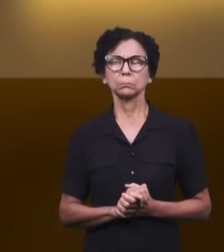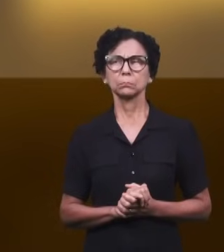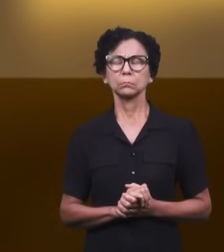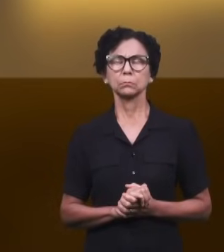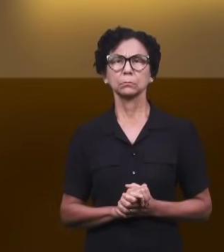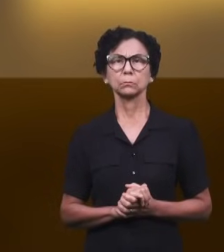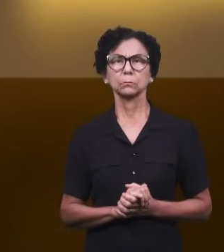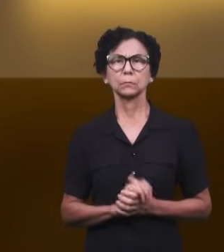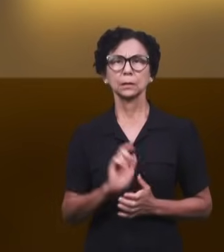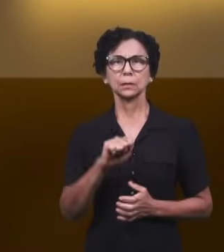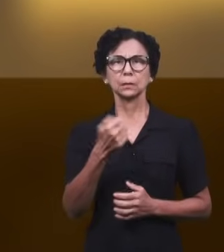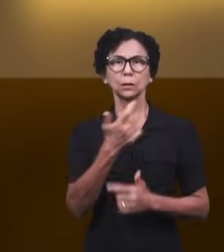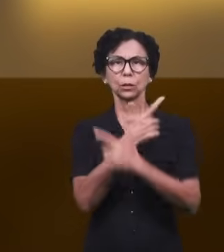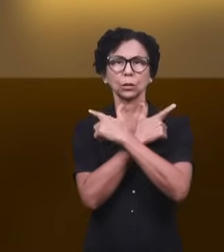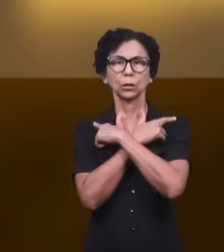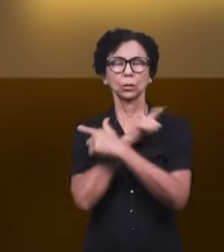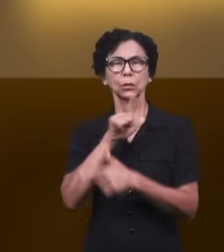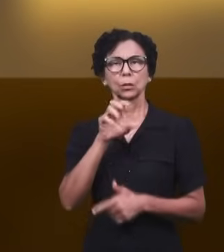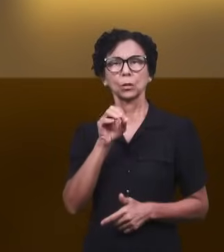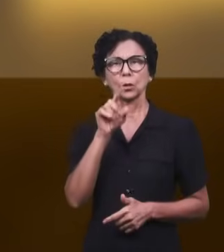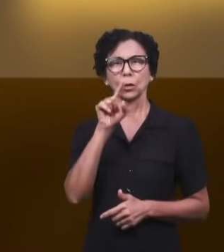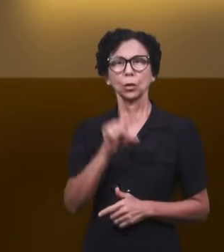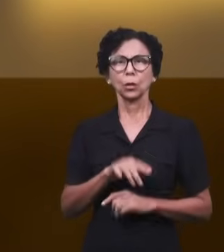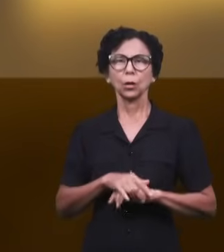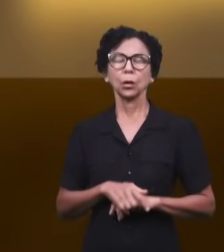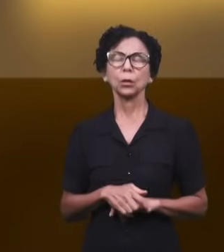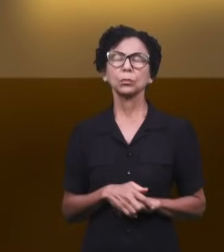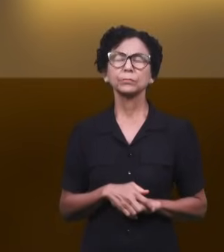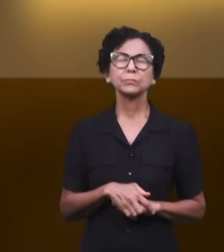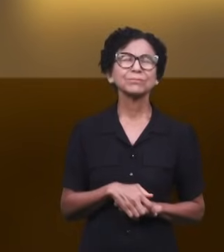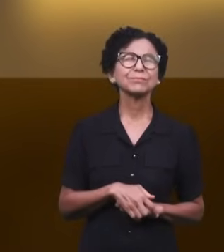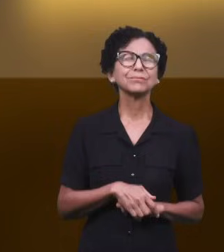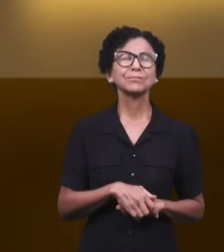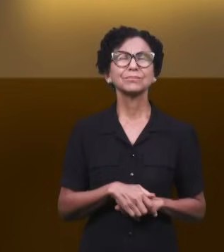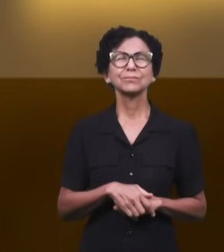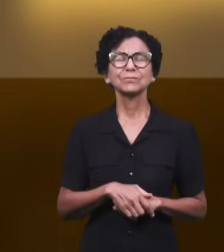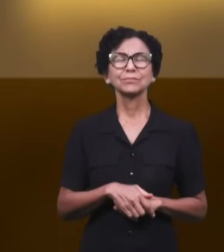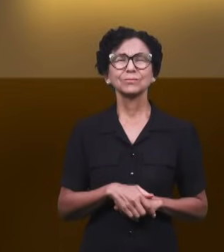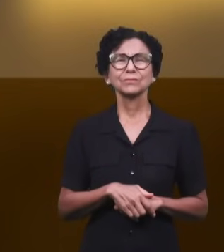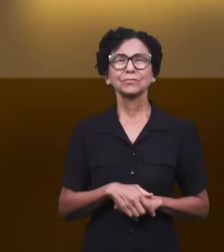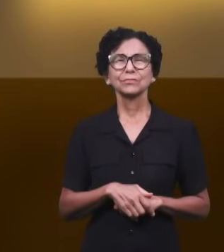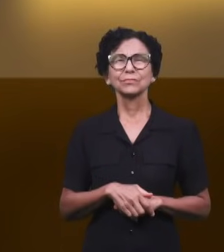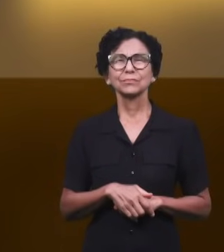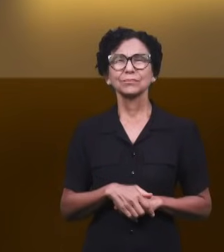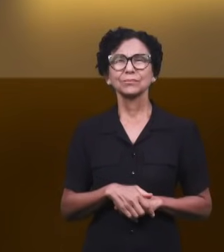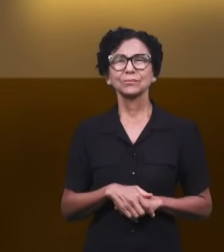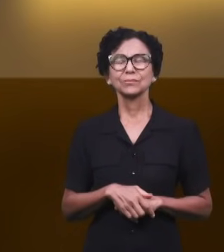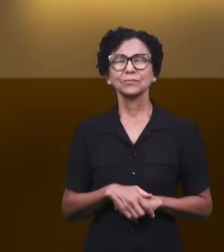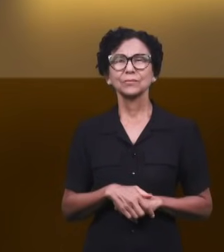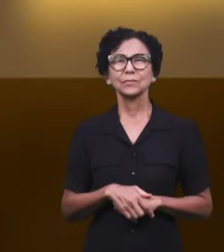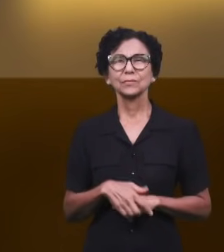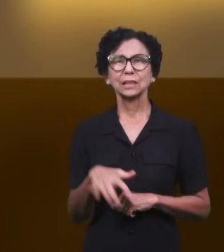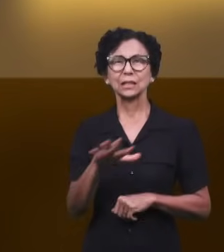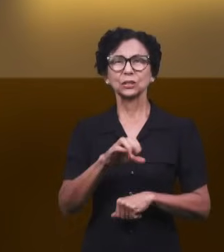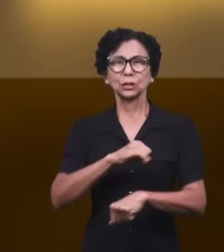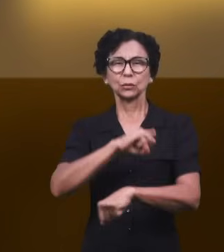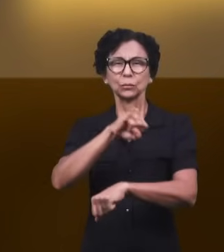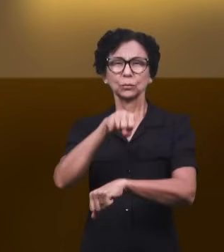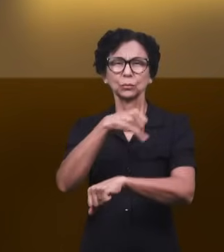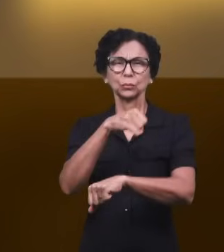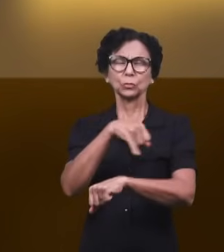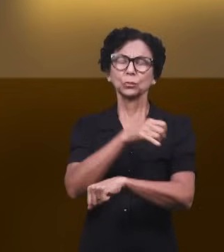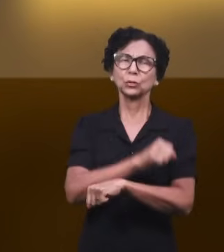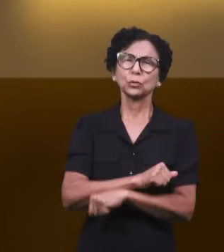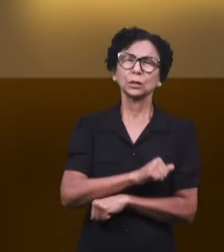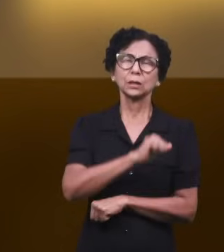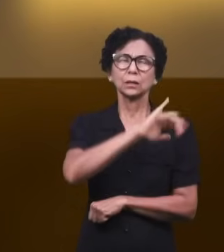olhos e viu toda a campina do Jordão, que era toda bem regada,